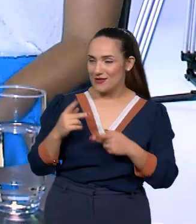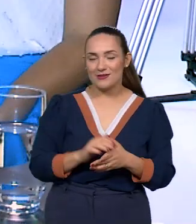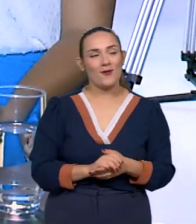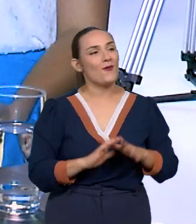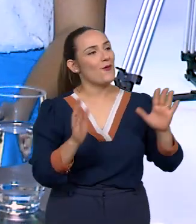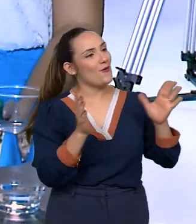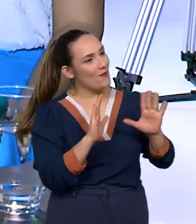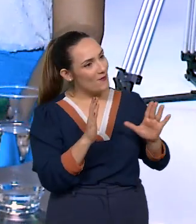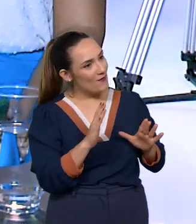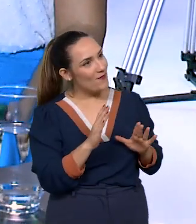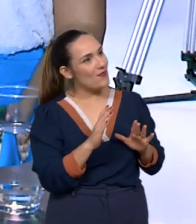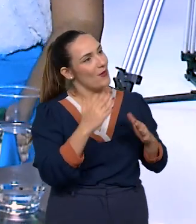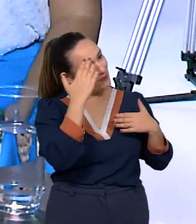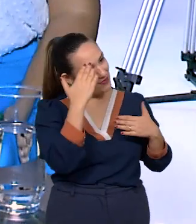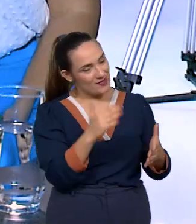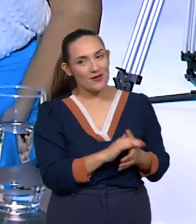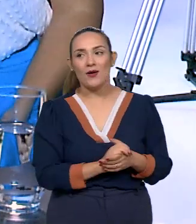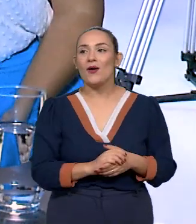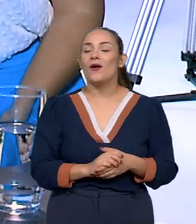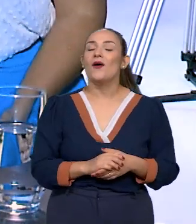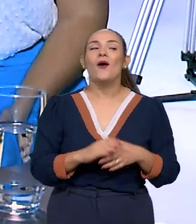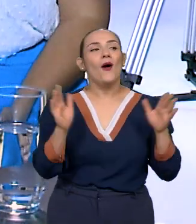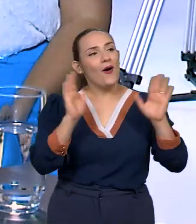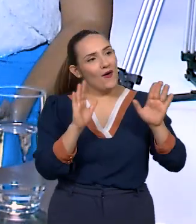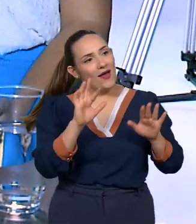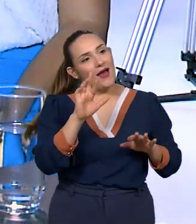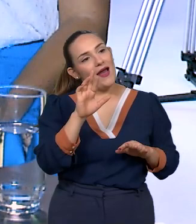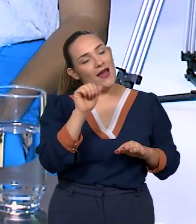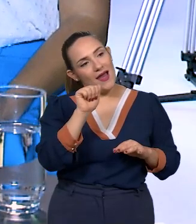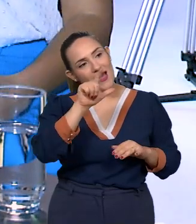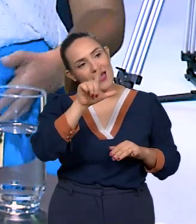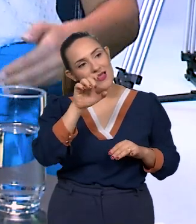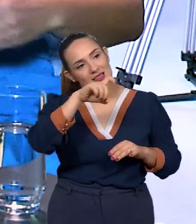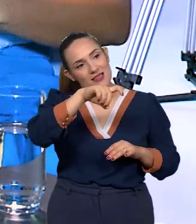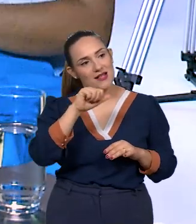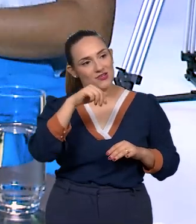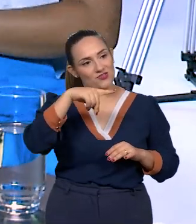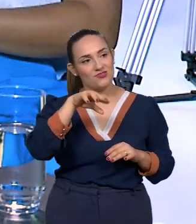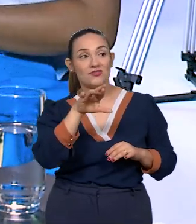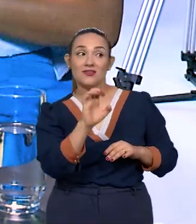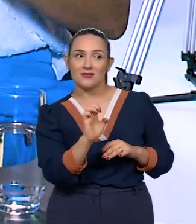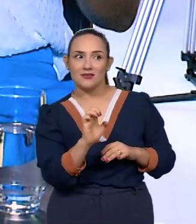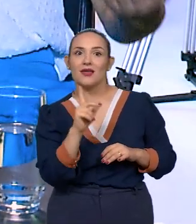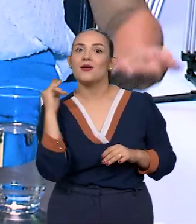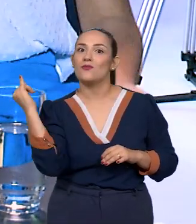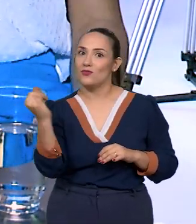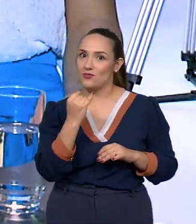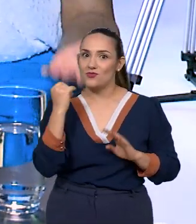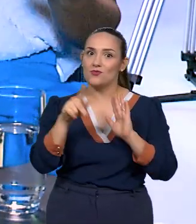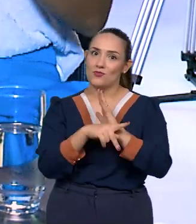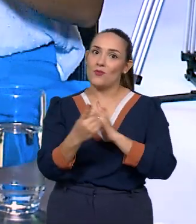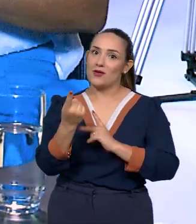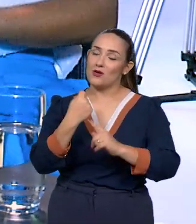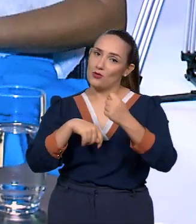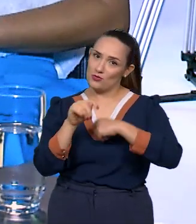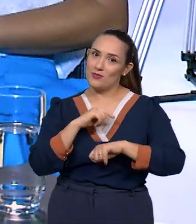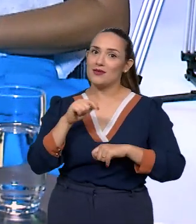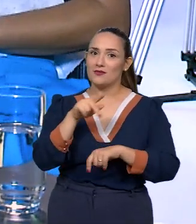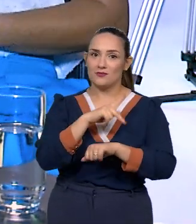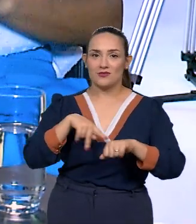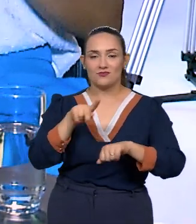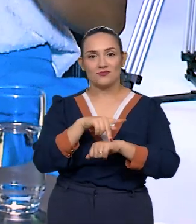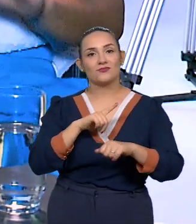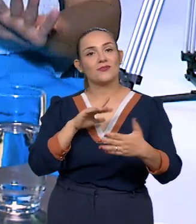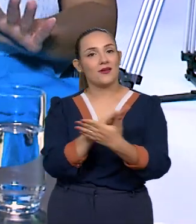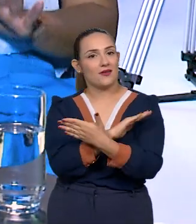Areta. Olá, Radamés, obrigada. Olá, doutor Alexandre Janólio. Então, nós estamos discutindo aqui um tema de suma importância para a economia do país,